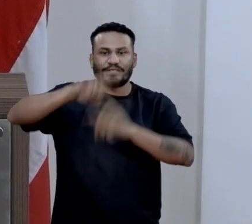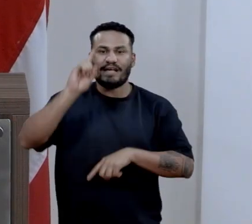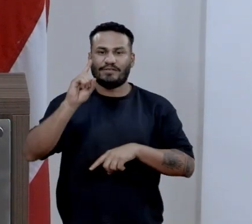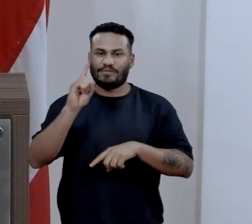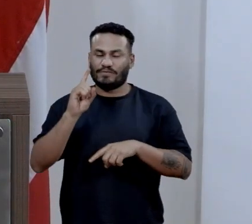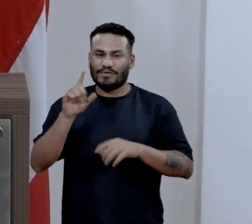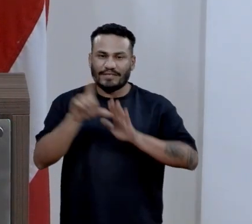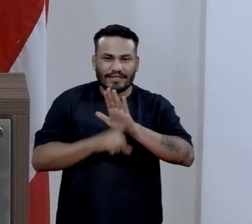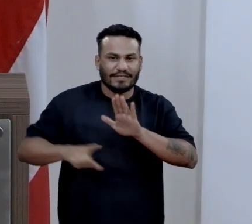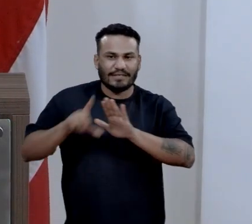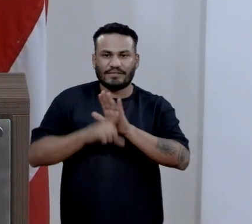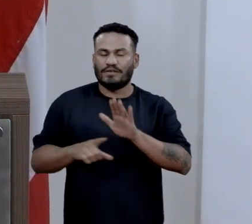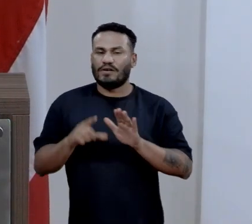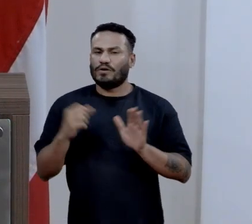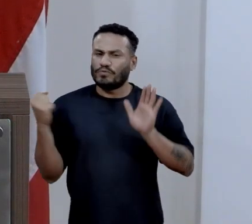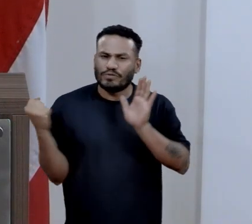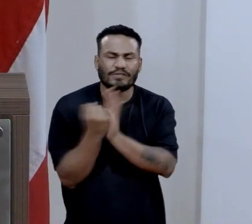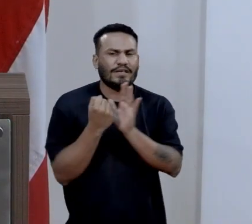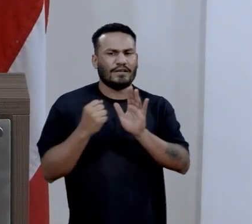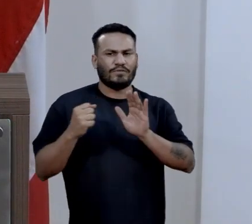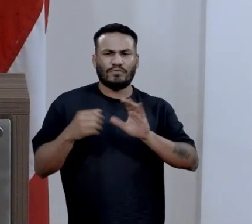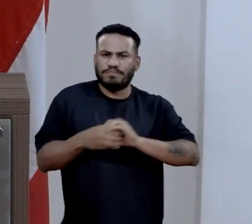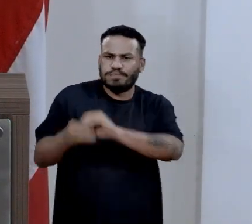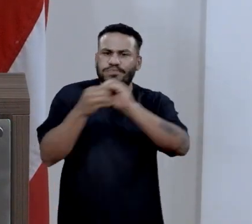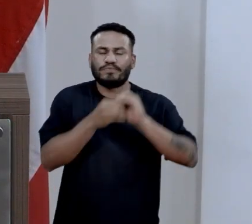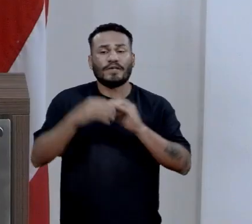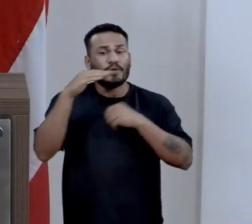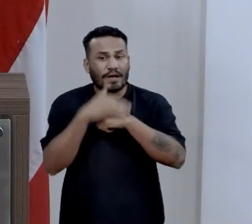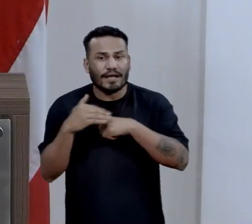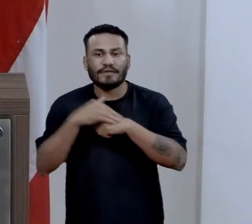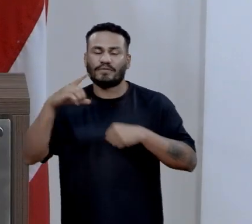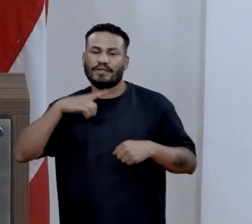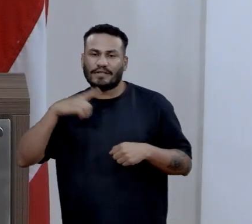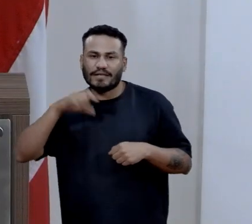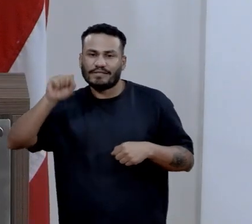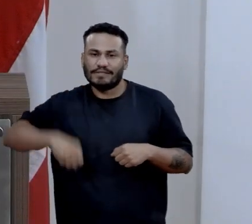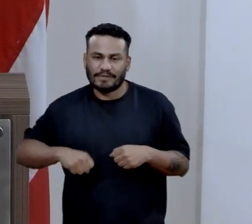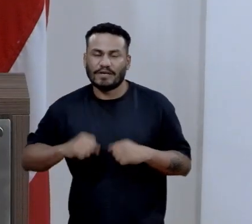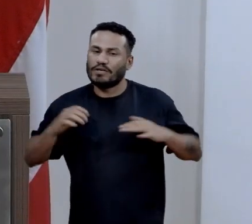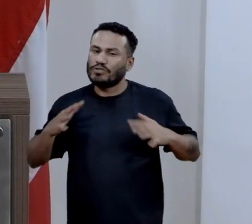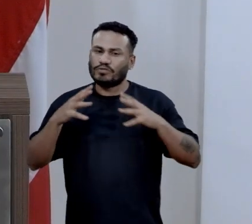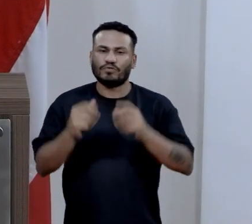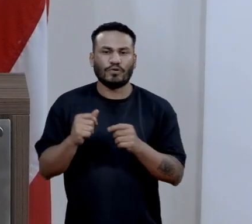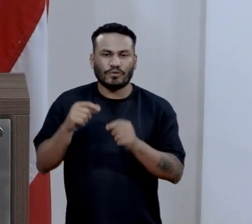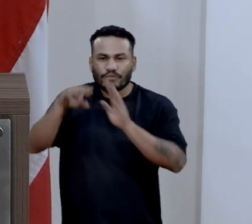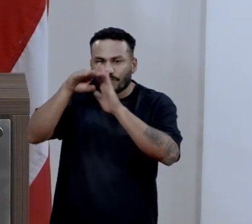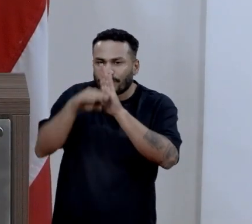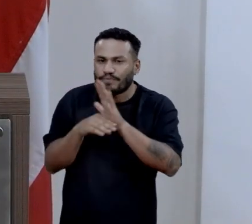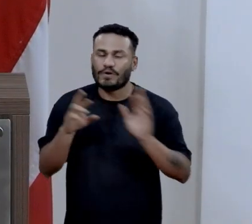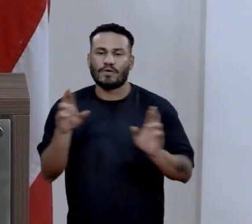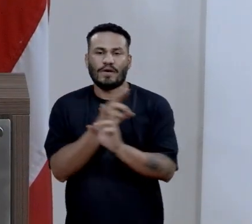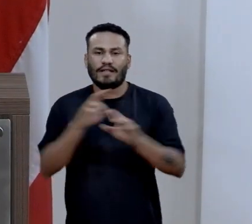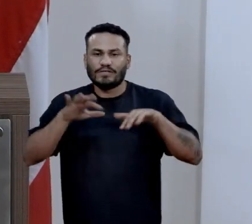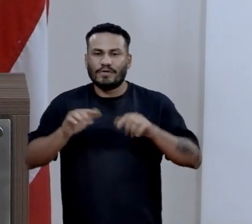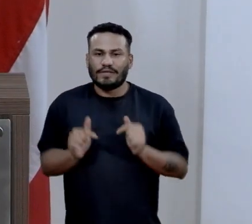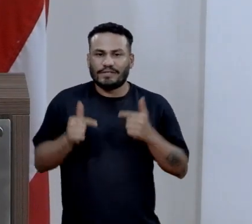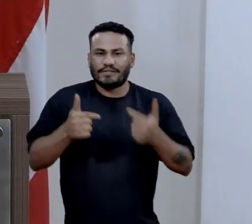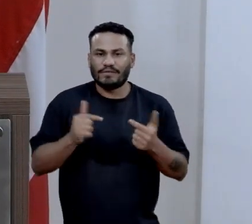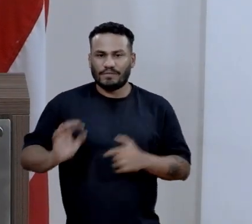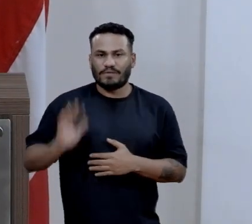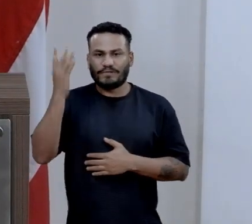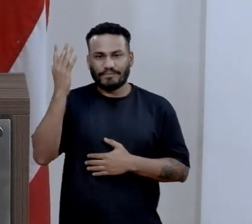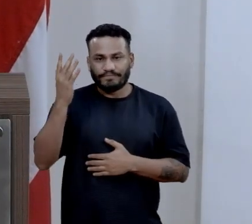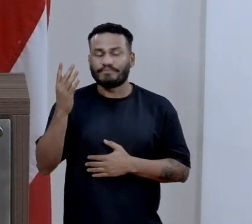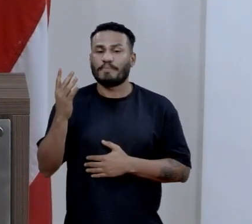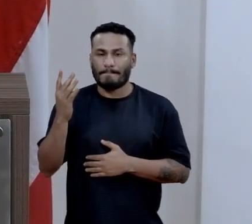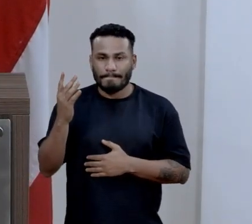foi da nossa legislação, do selo do cooperativismo e o carinho que a gente está tendo, né, de todo o segmento em relação a essas ações que têm